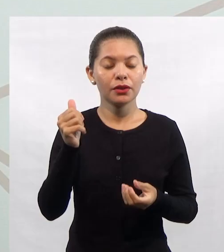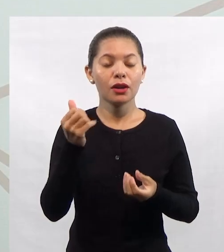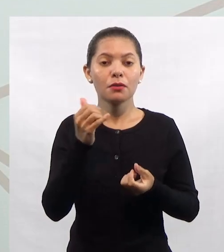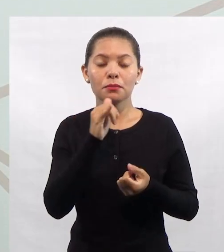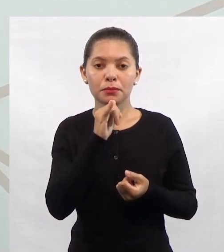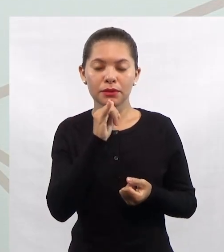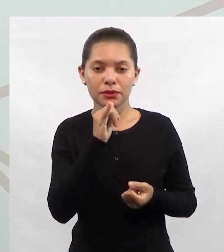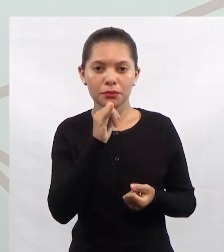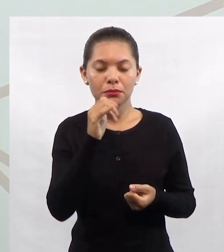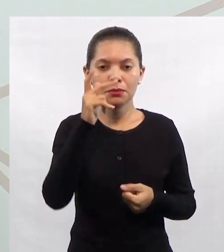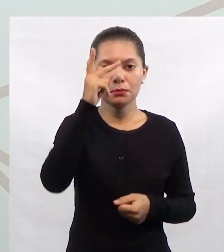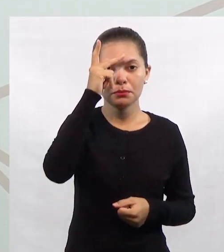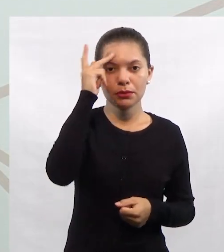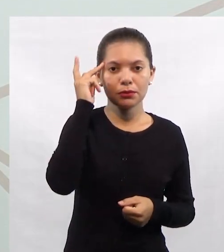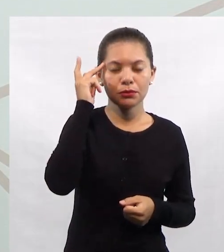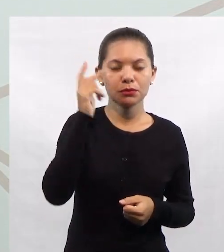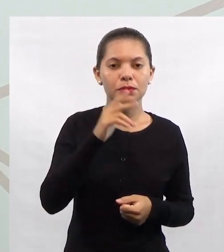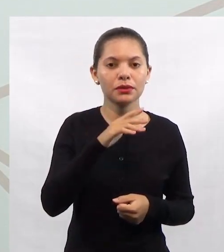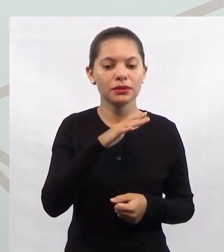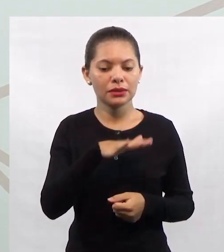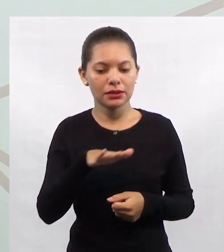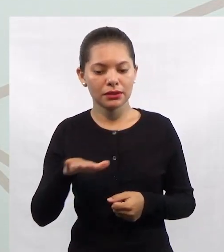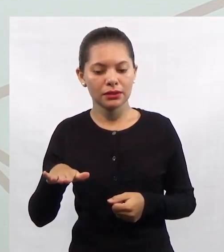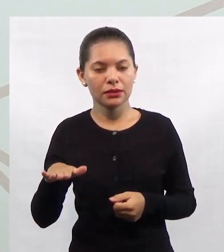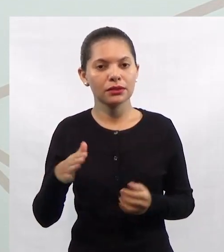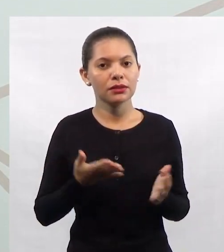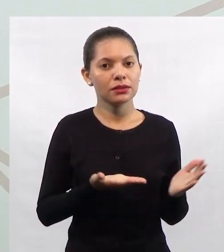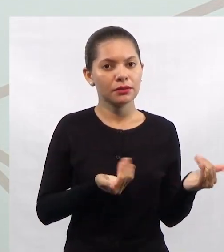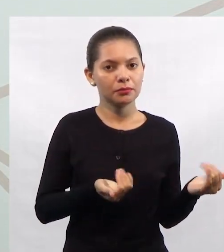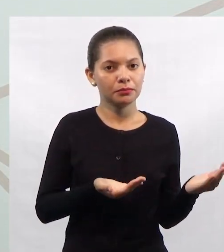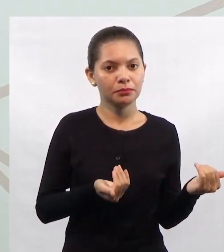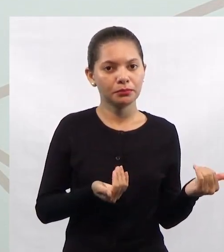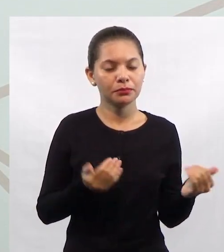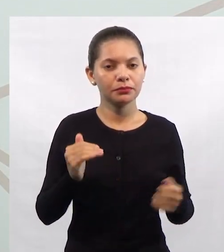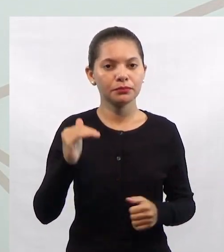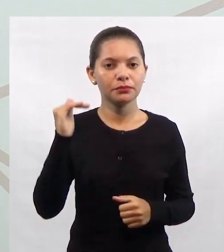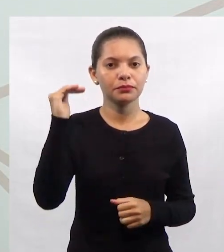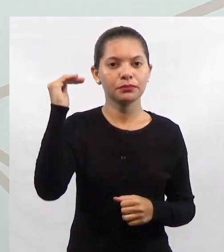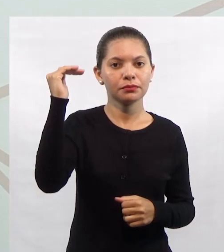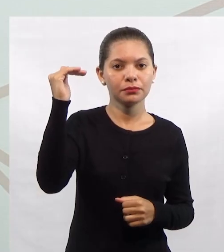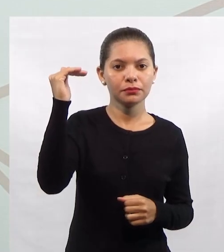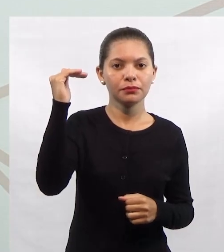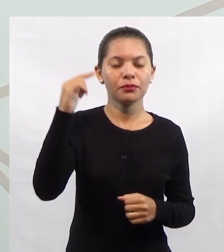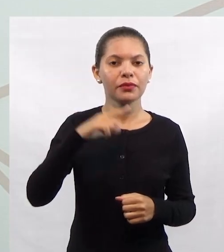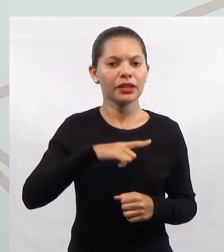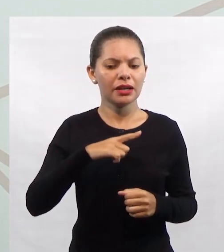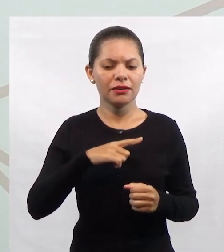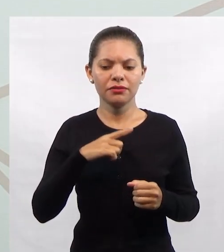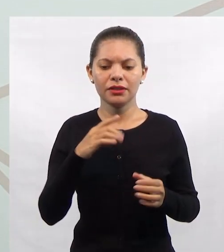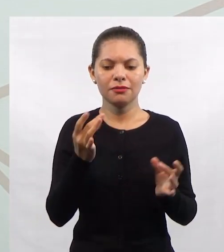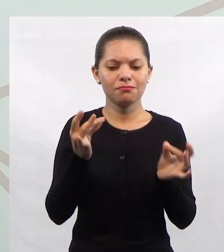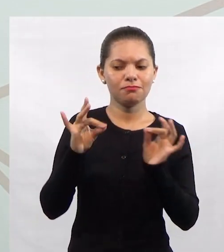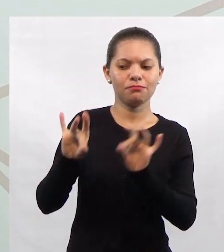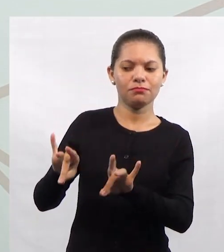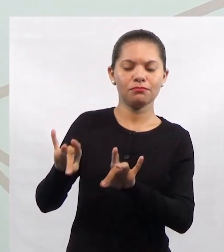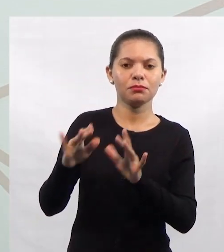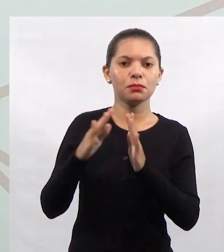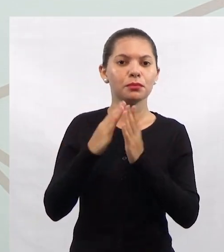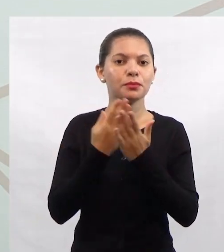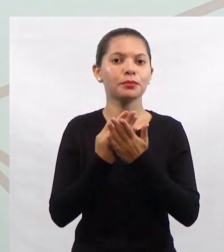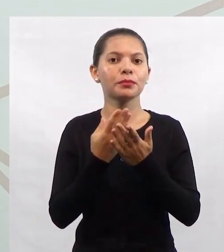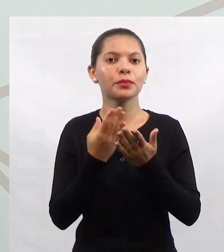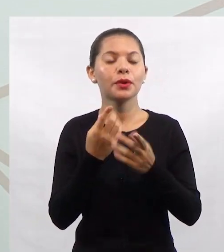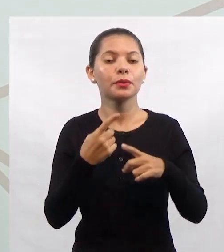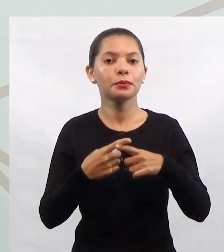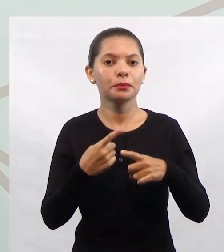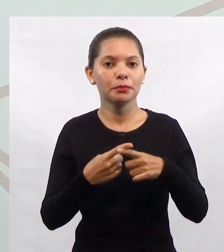por exemplo, as pessoas, crianças e pessoas, né, crianças, jovens e adultos que tiveram que sair da escola,